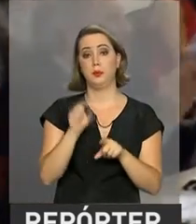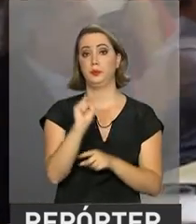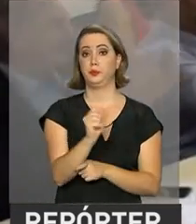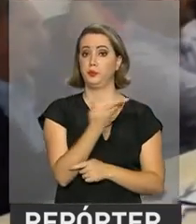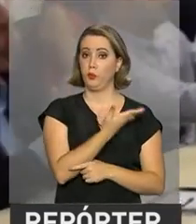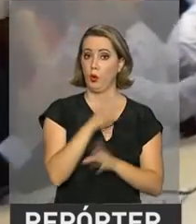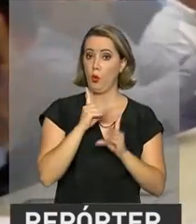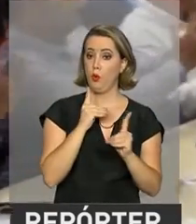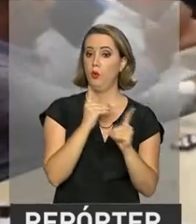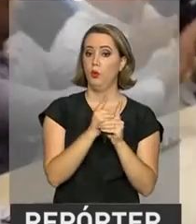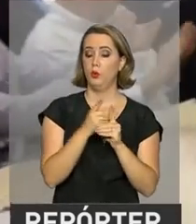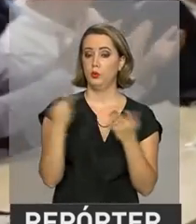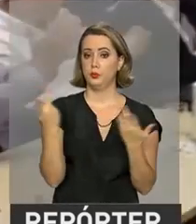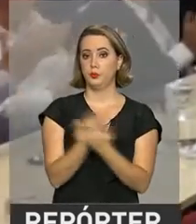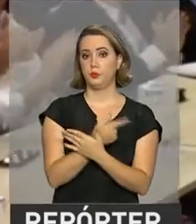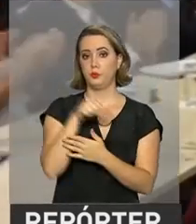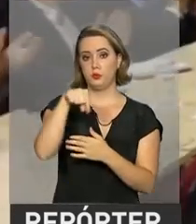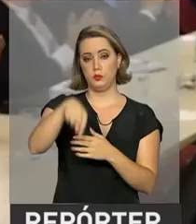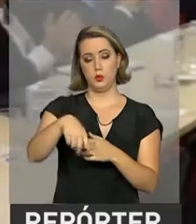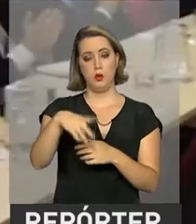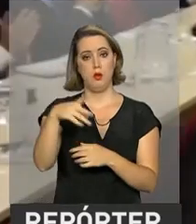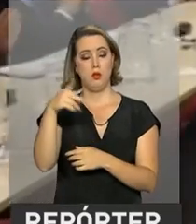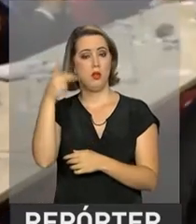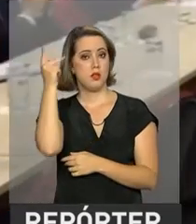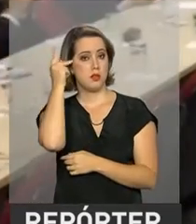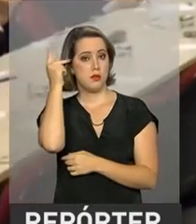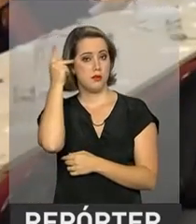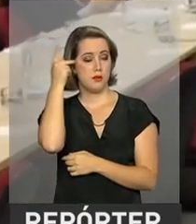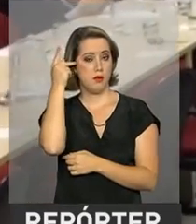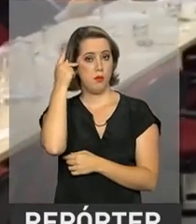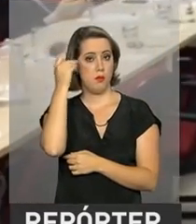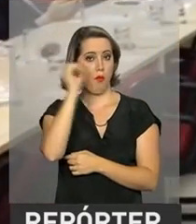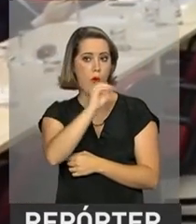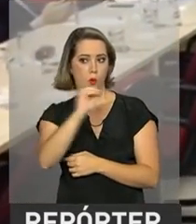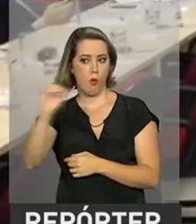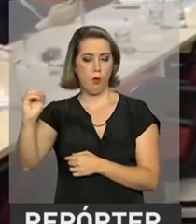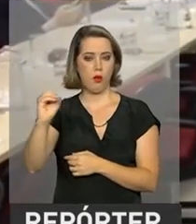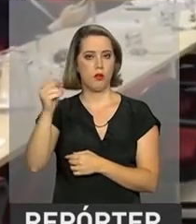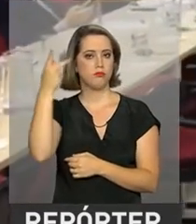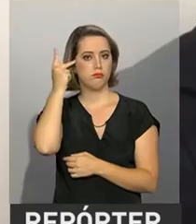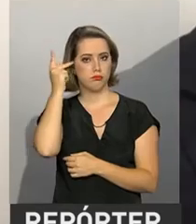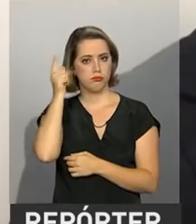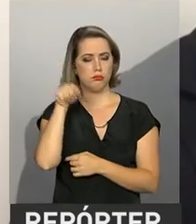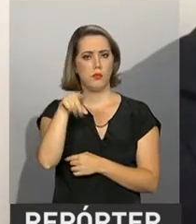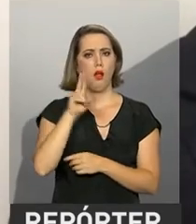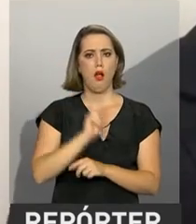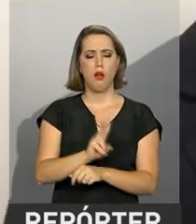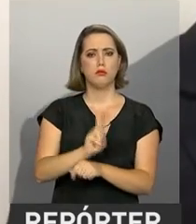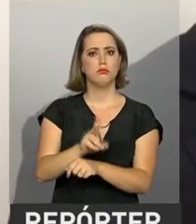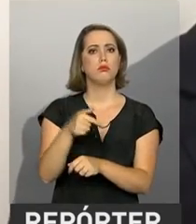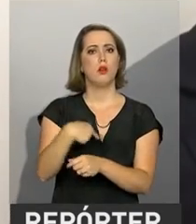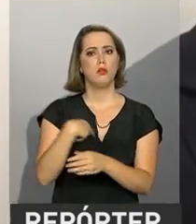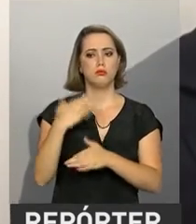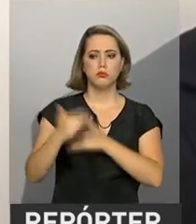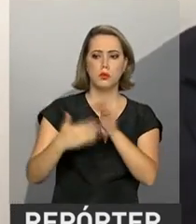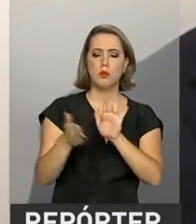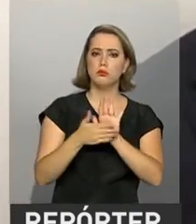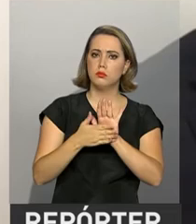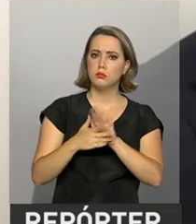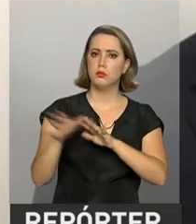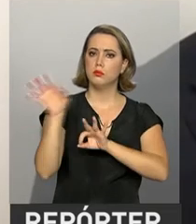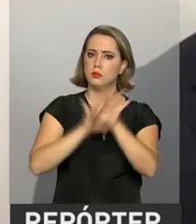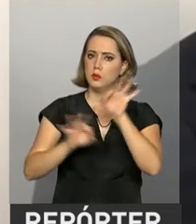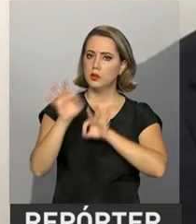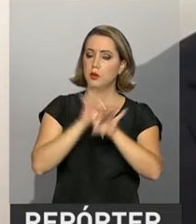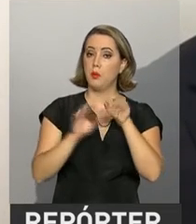foi quando foi na sede da entidade na zona oeste da capital paulista a intenção é recortar e atualizar o programa de gestão